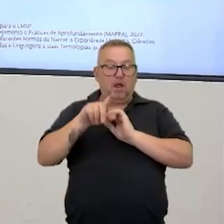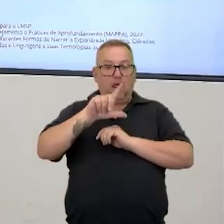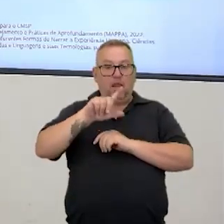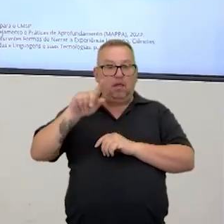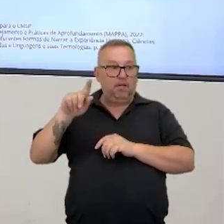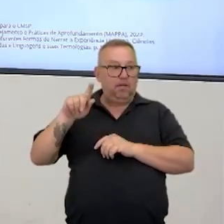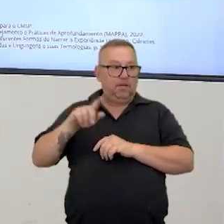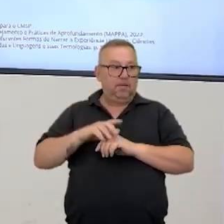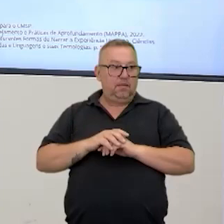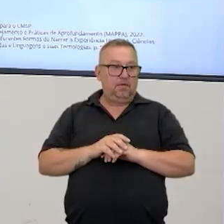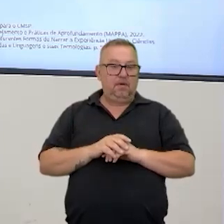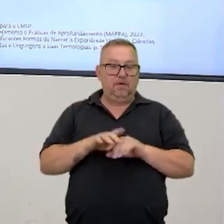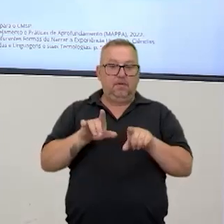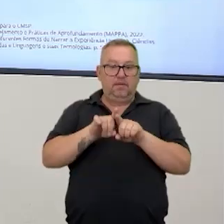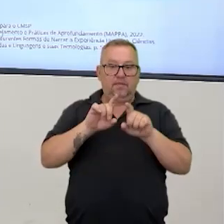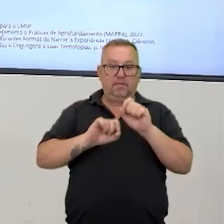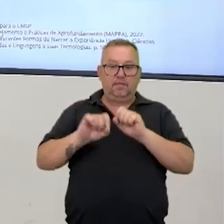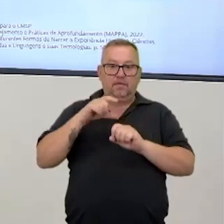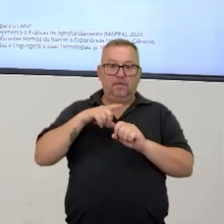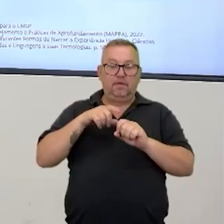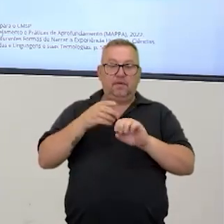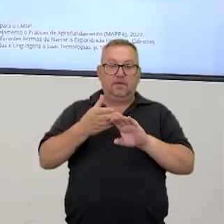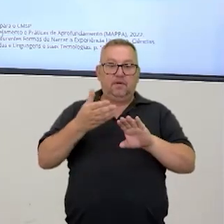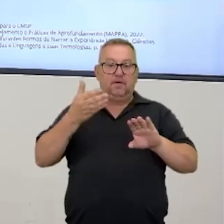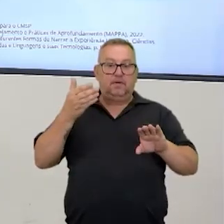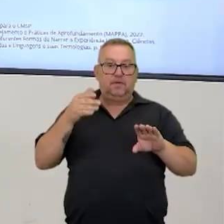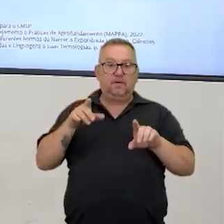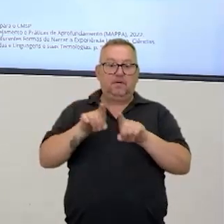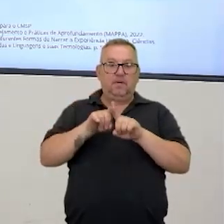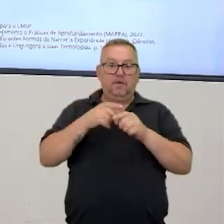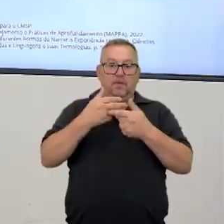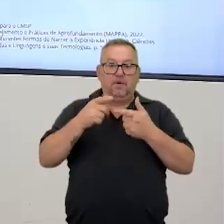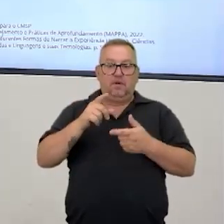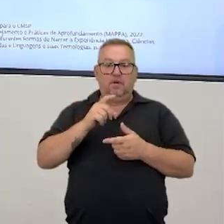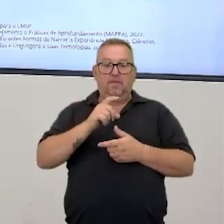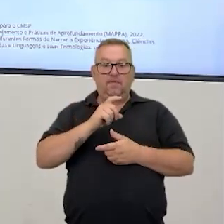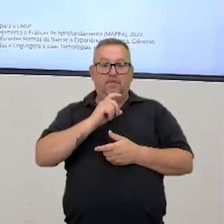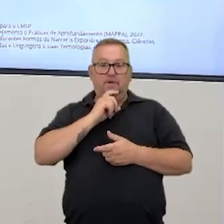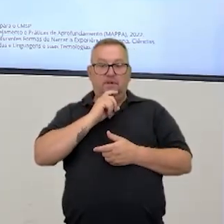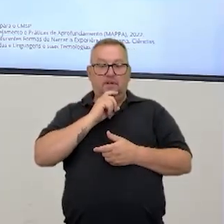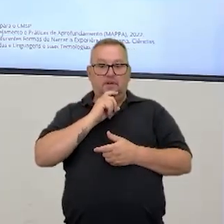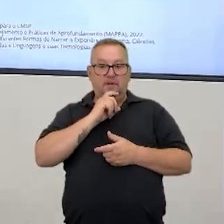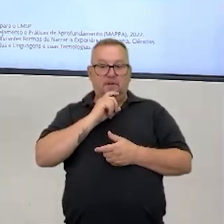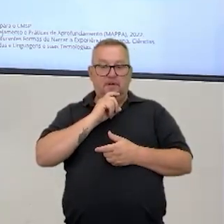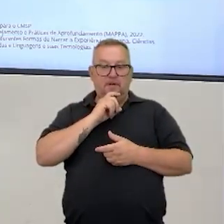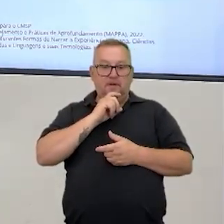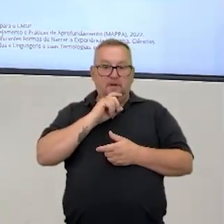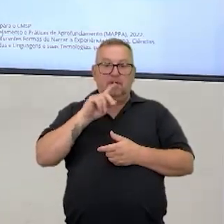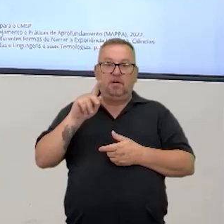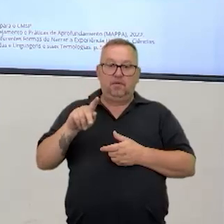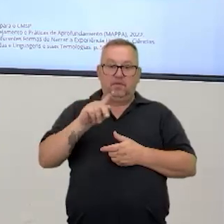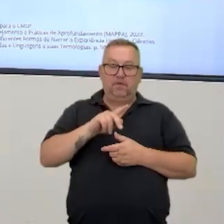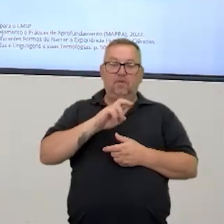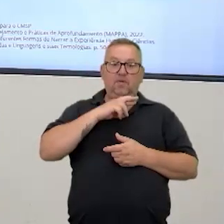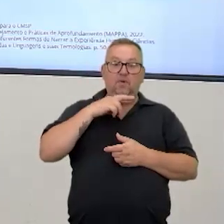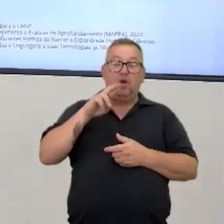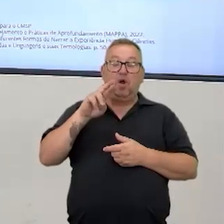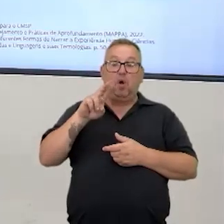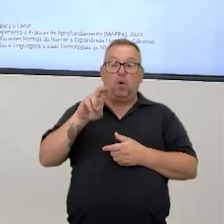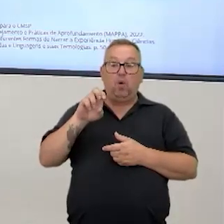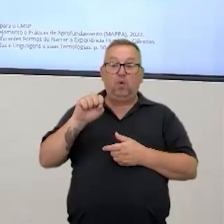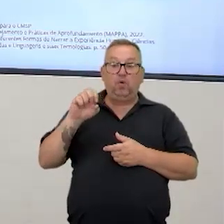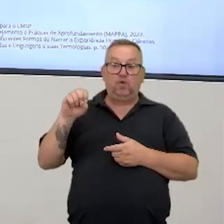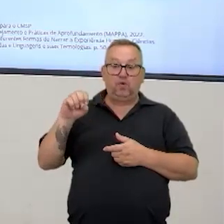uma cara de distanciamento, de algo frio. Pelo contrário, professor Russo, eu e